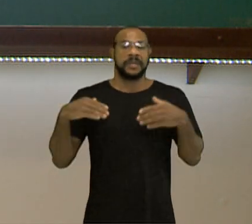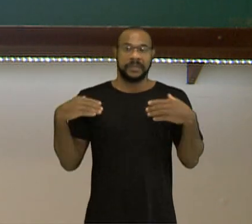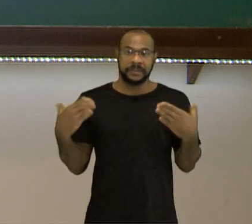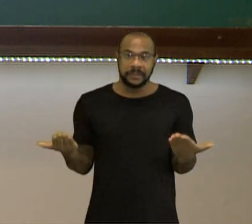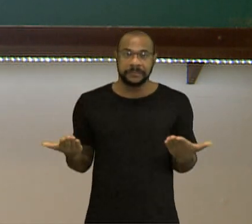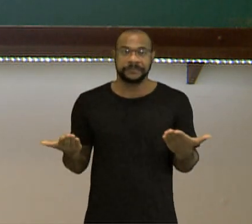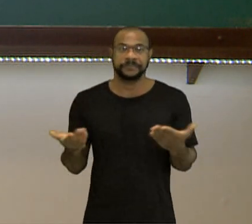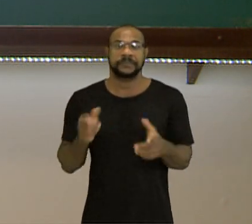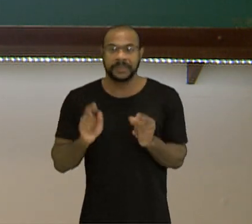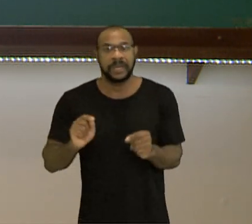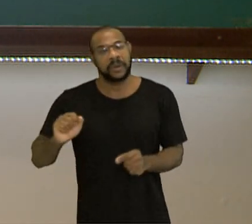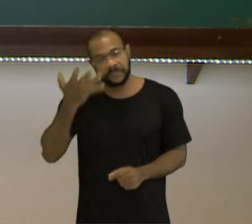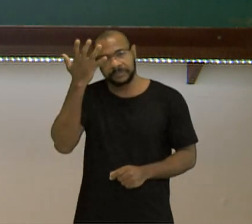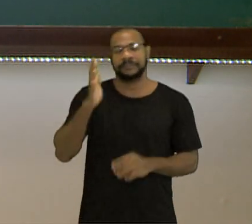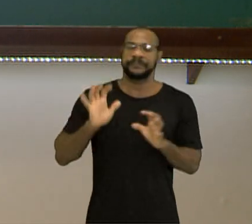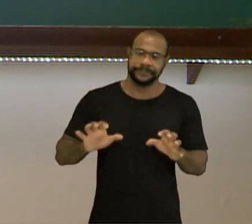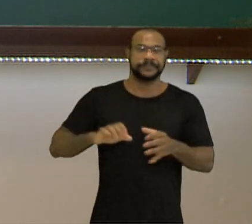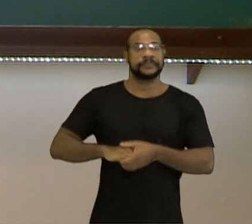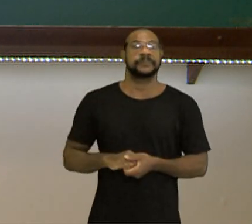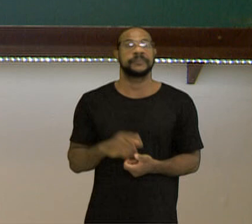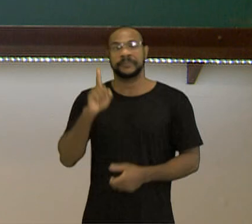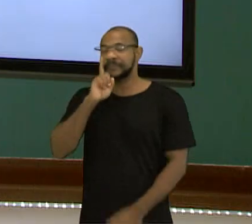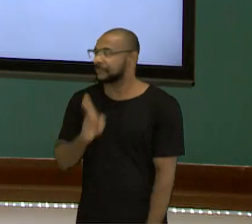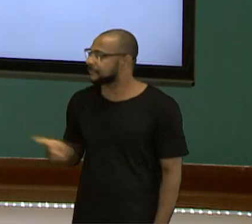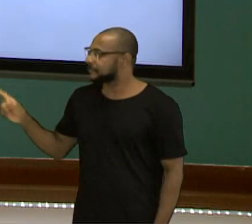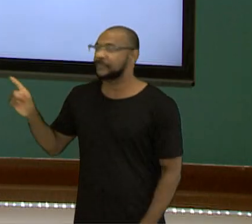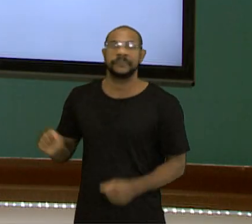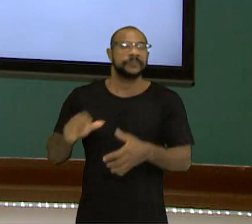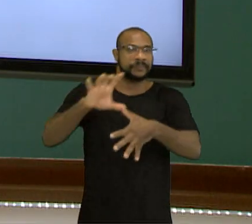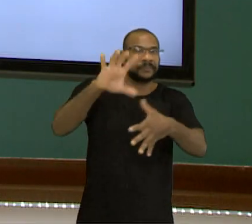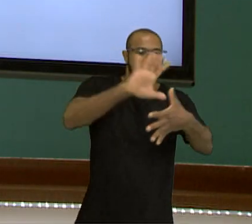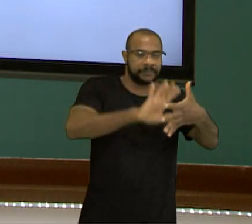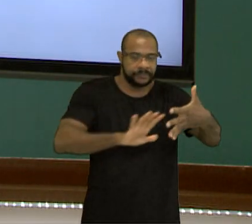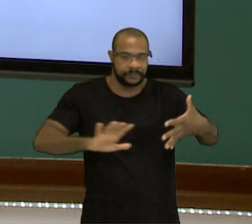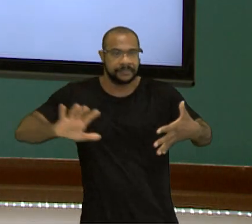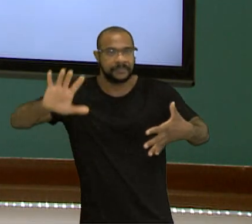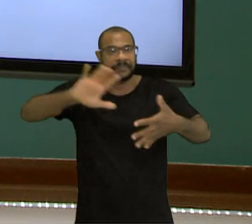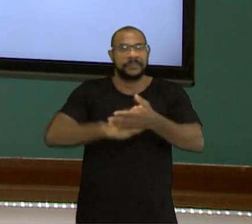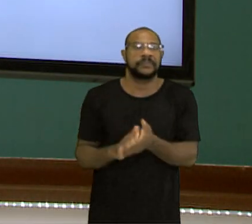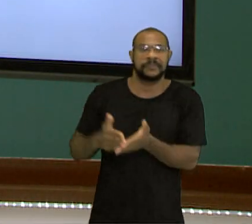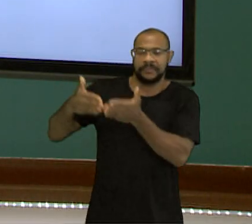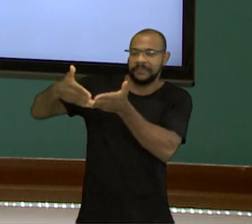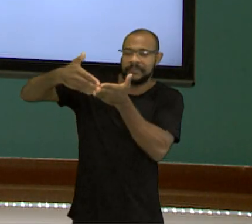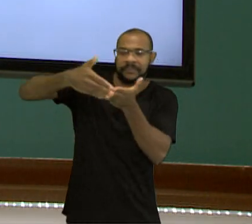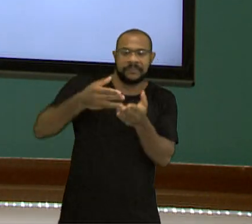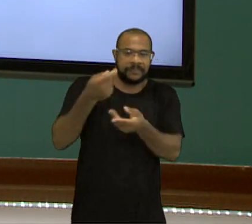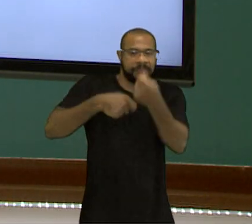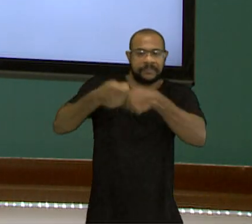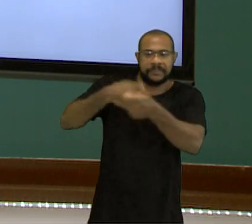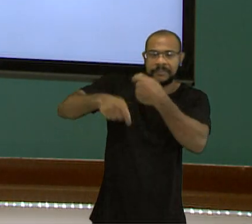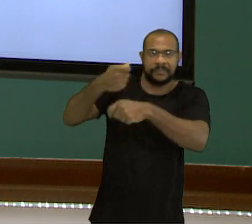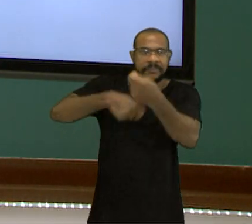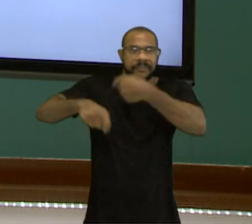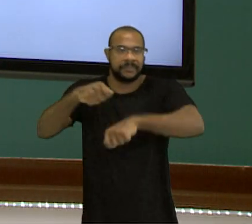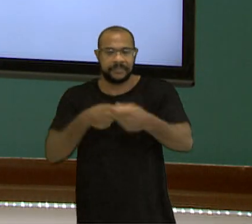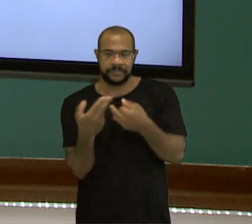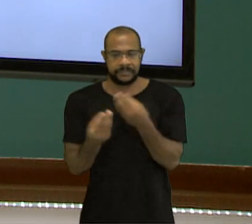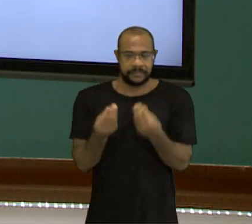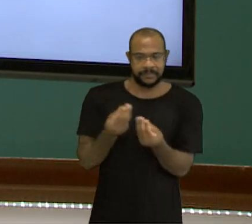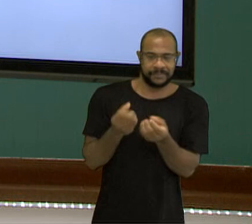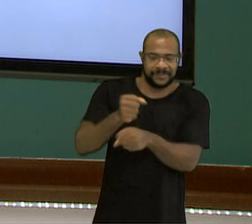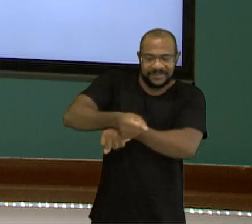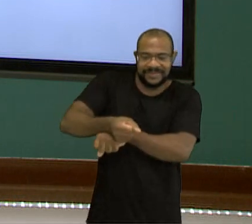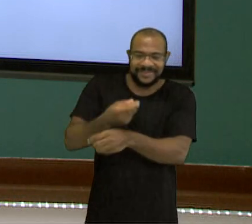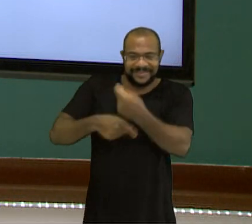portuguesa na América chamada Brasil. Gente, aqui sobre os tráfico negreiro, né? Então essa ideia do comércio triangular, né, entre